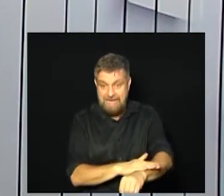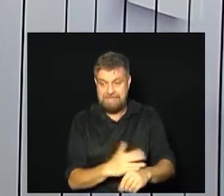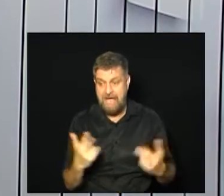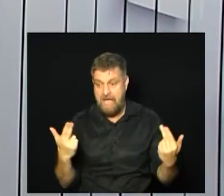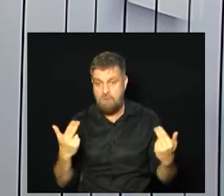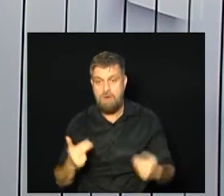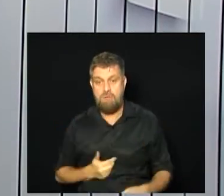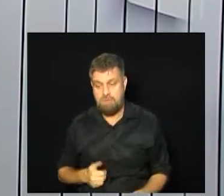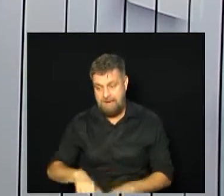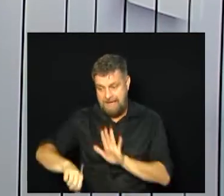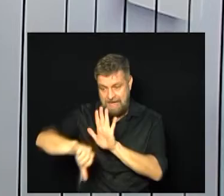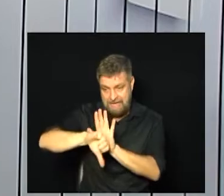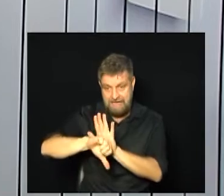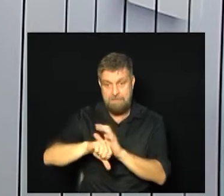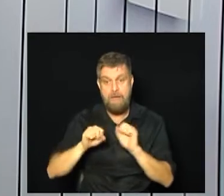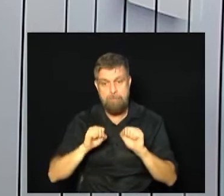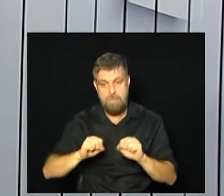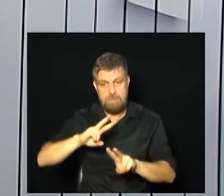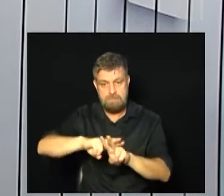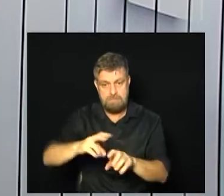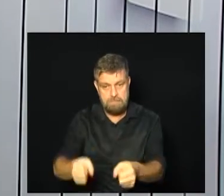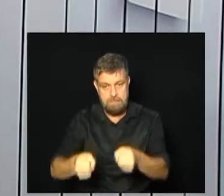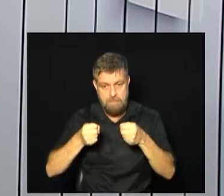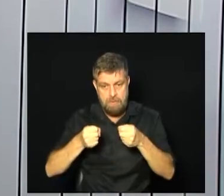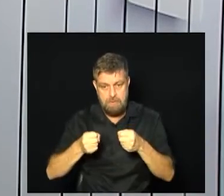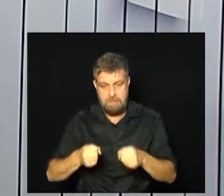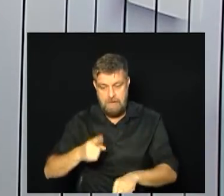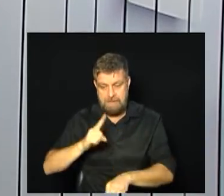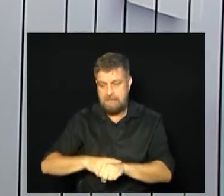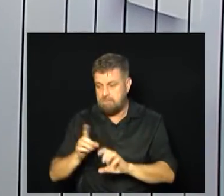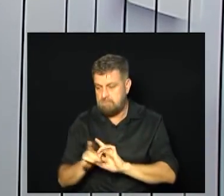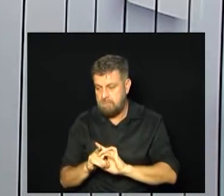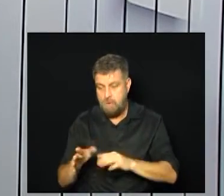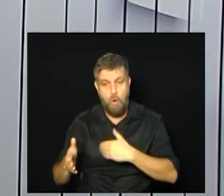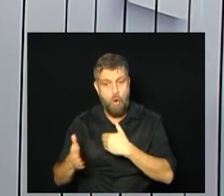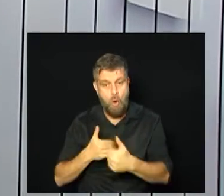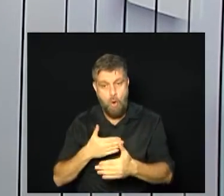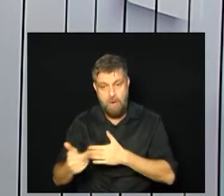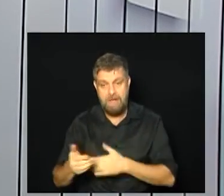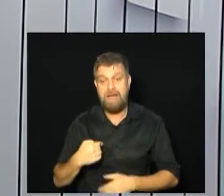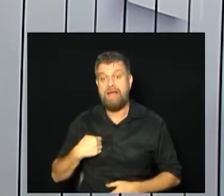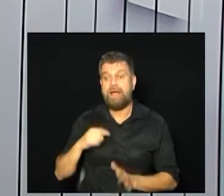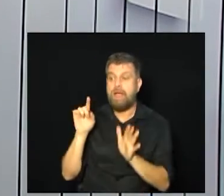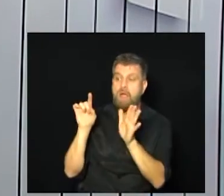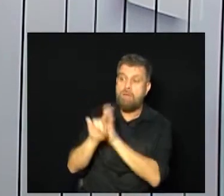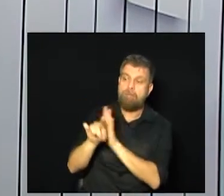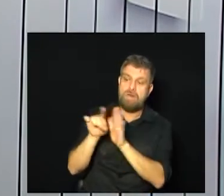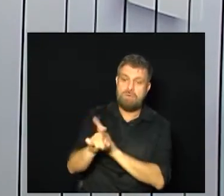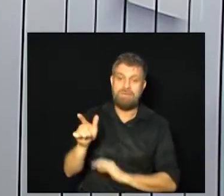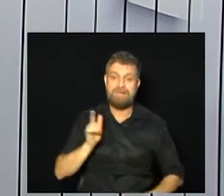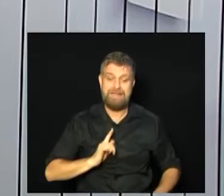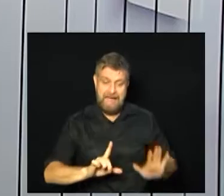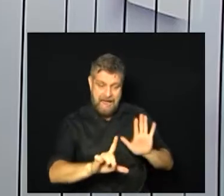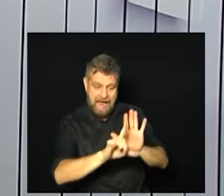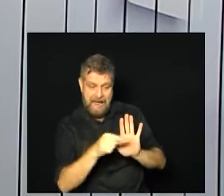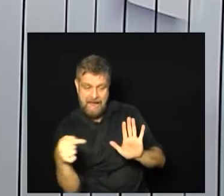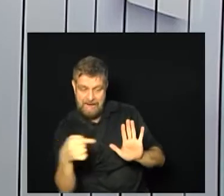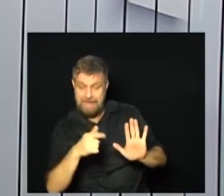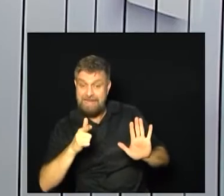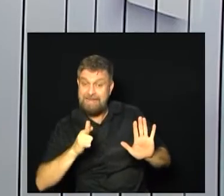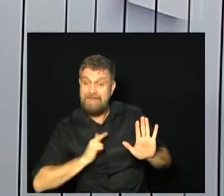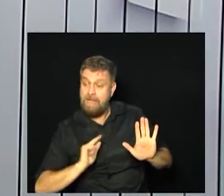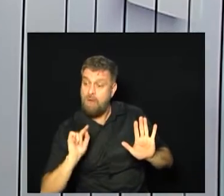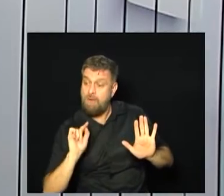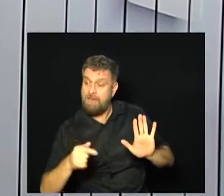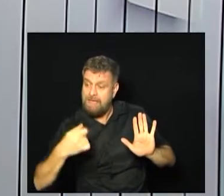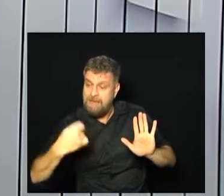racismo, passível de punição a qualquer tempo. O meu questionamento existem leis e o que